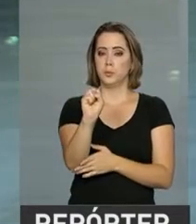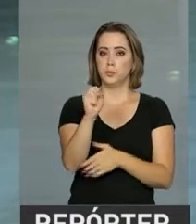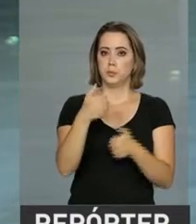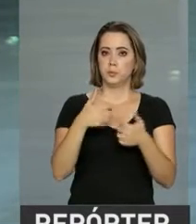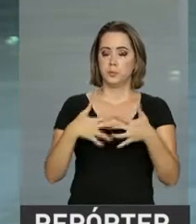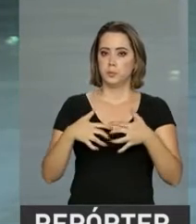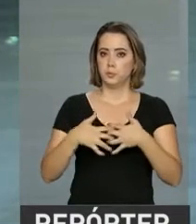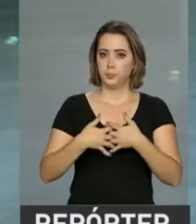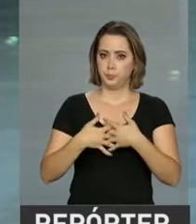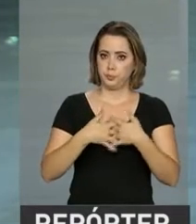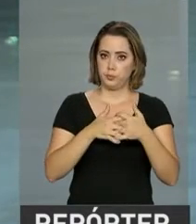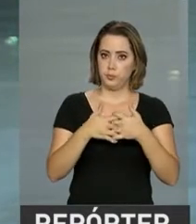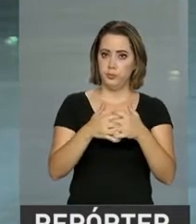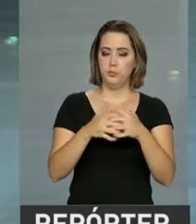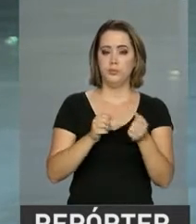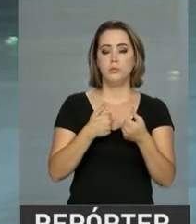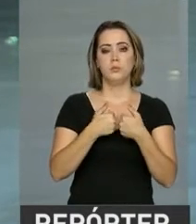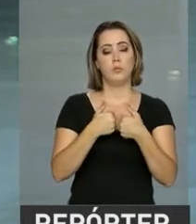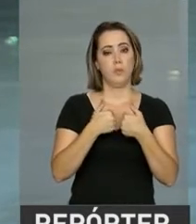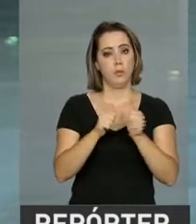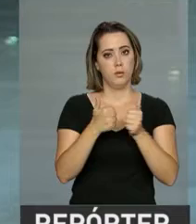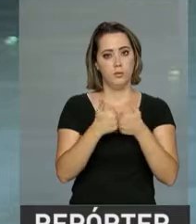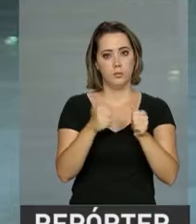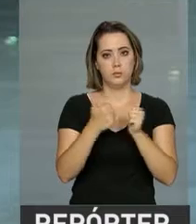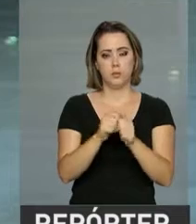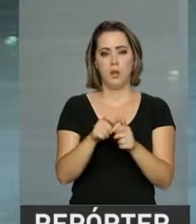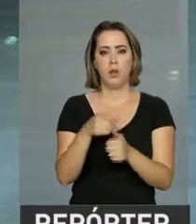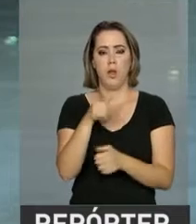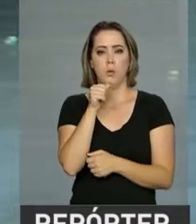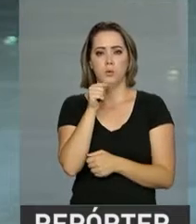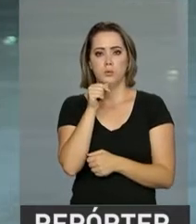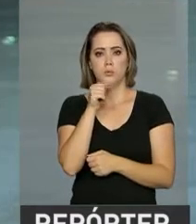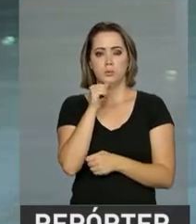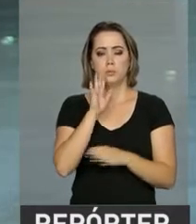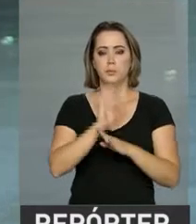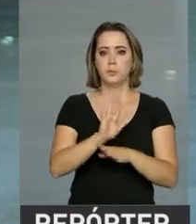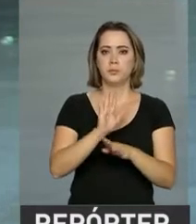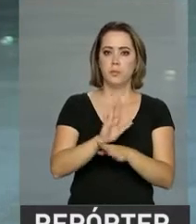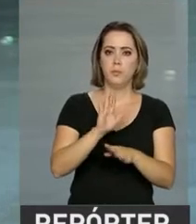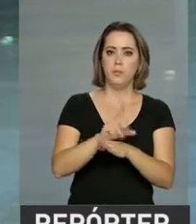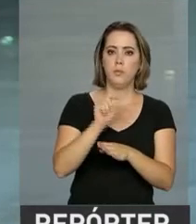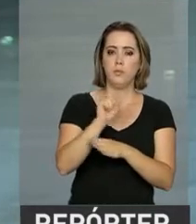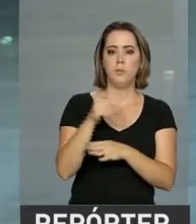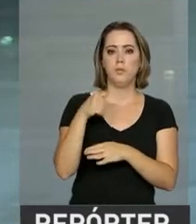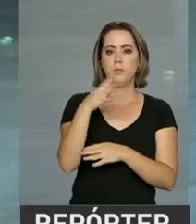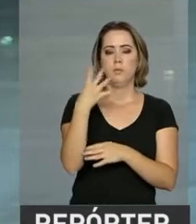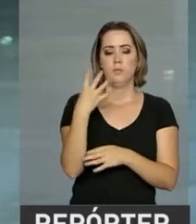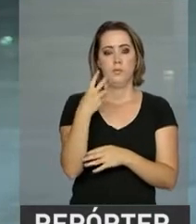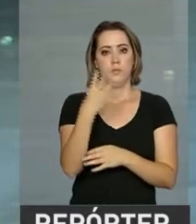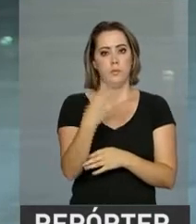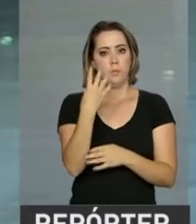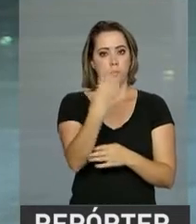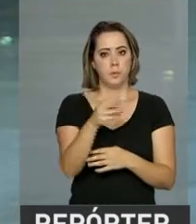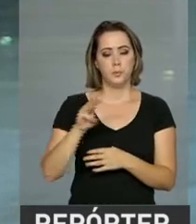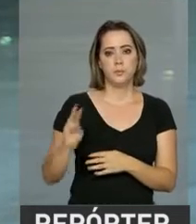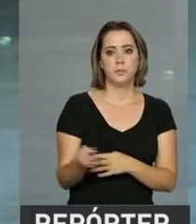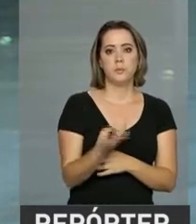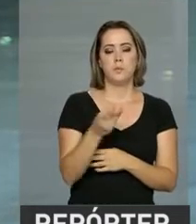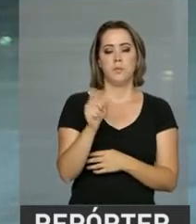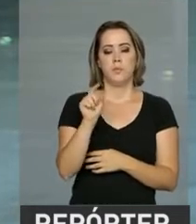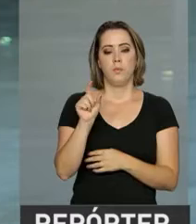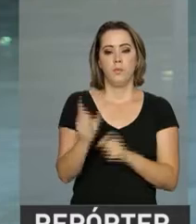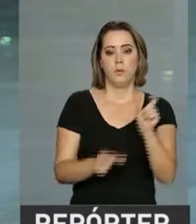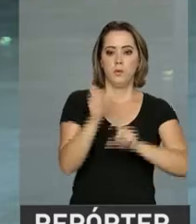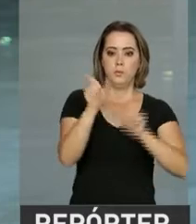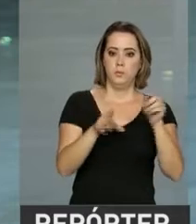para reforçar o abastecimento e municípios do maranhão mais de 34 mil pessoas vão ser atendidas outros dois